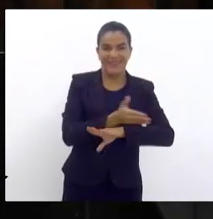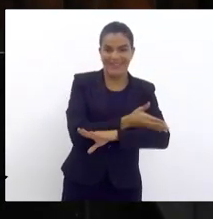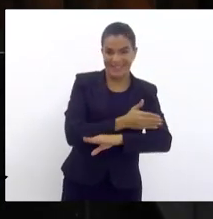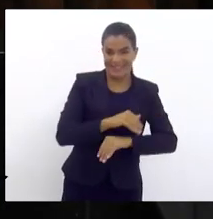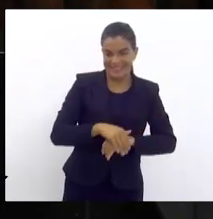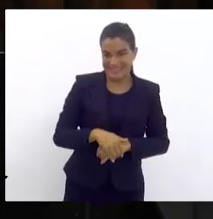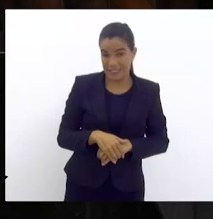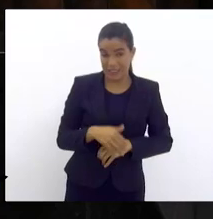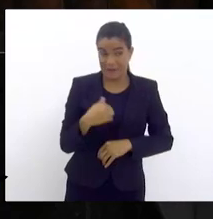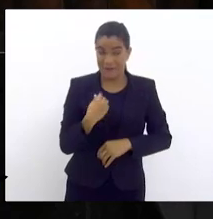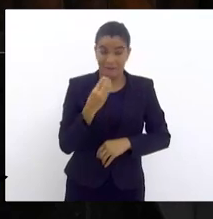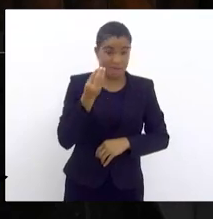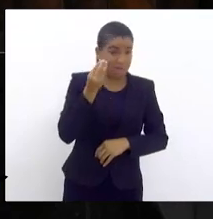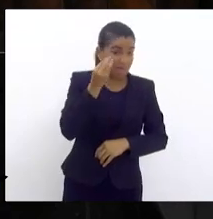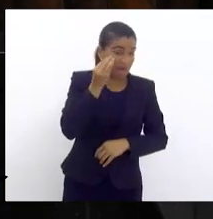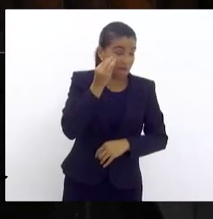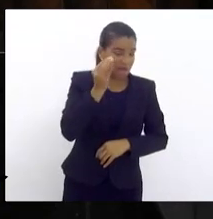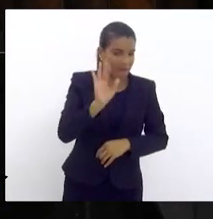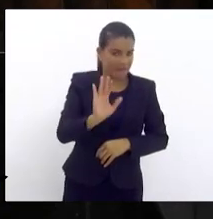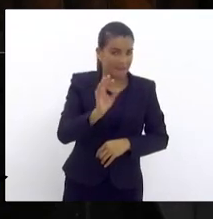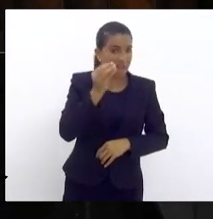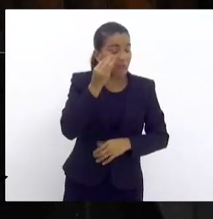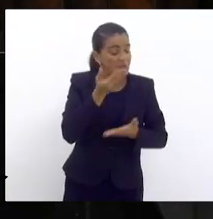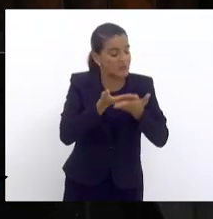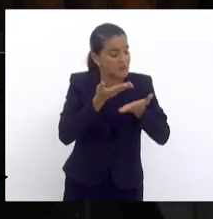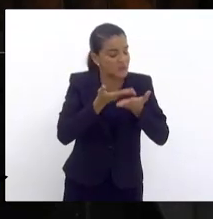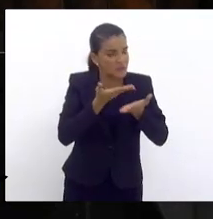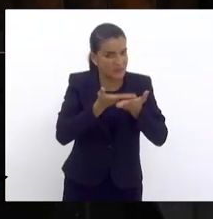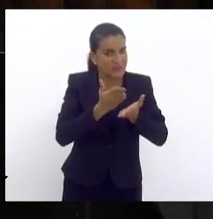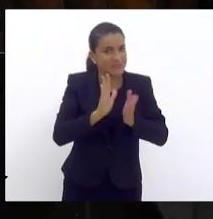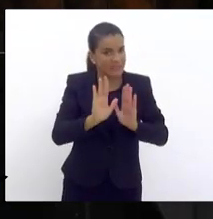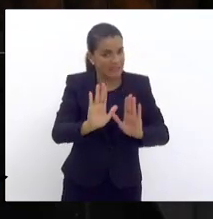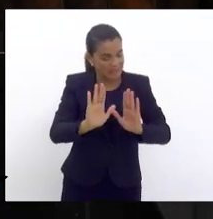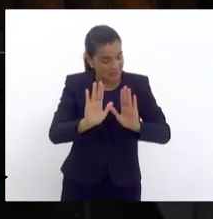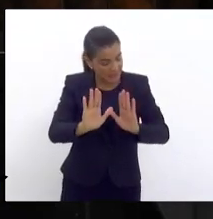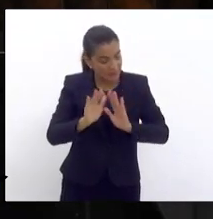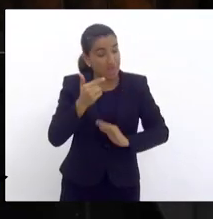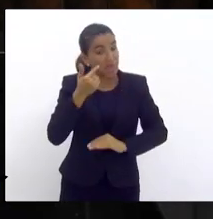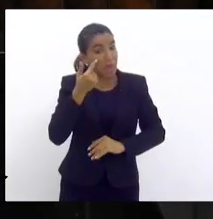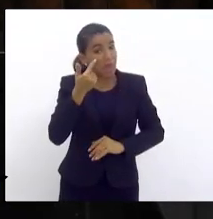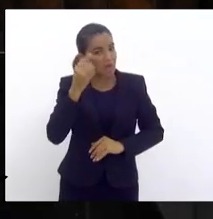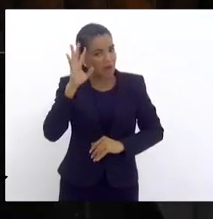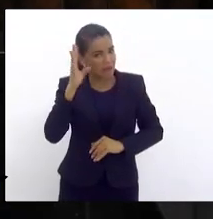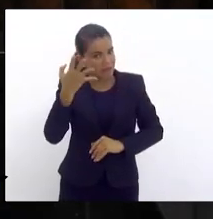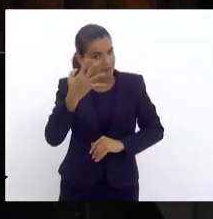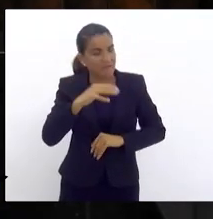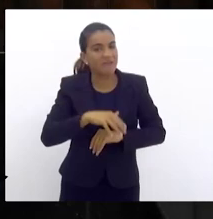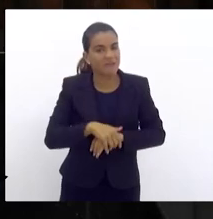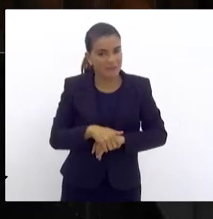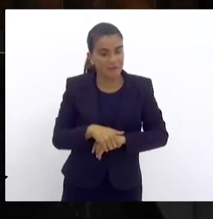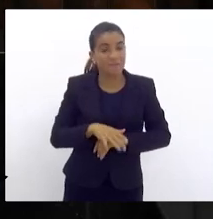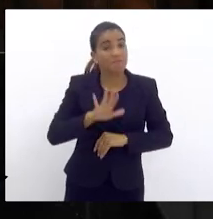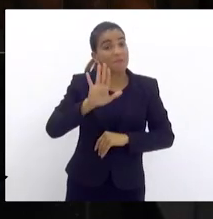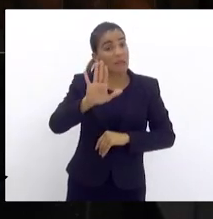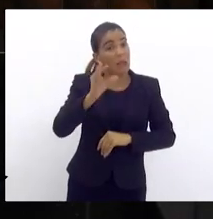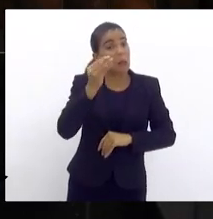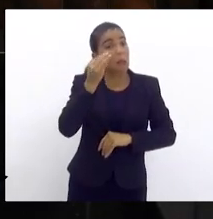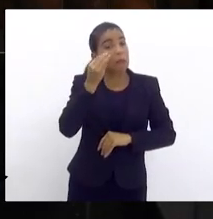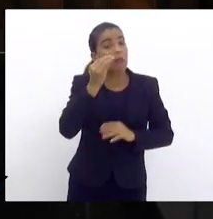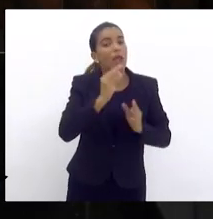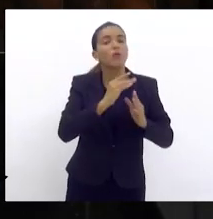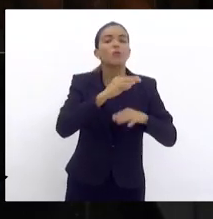vamos ver vamos estudar vamos resolver e o tempo